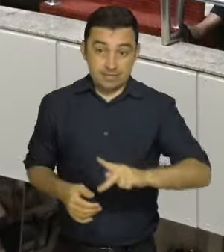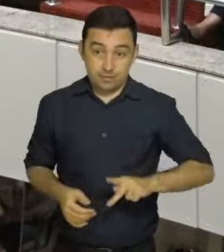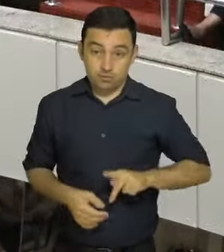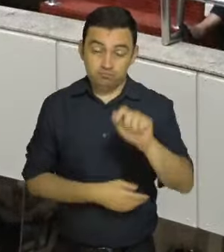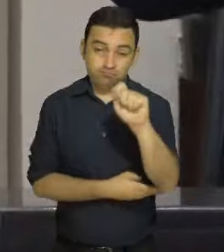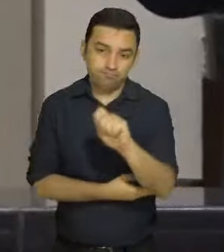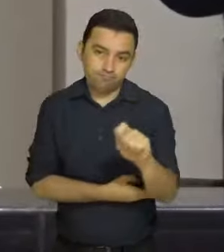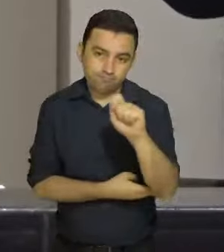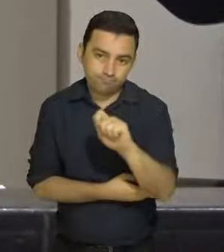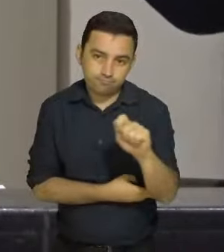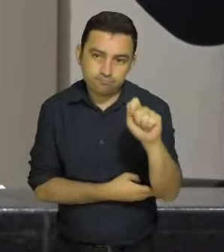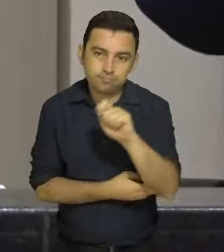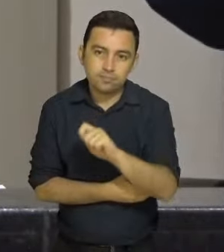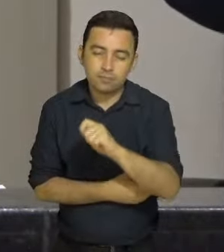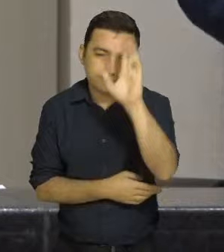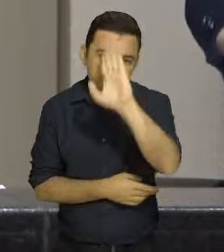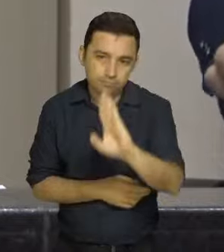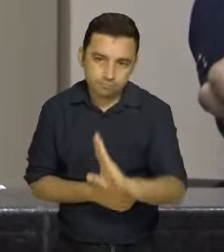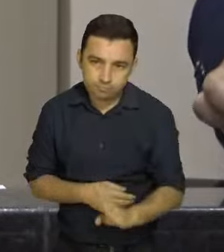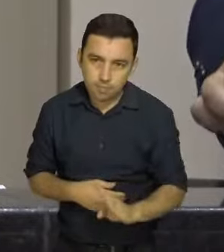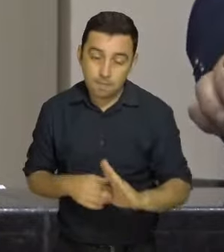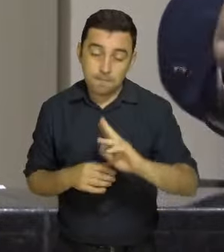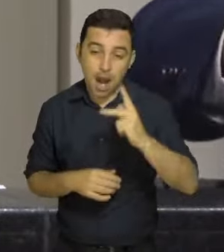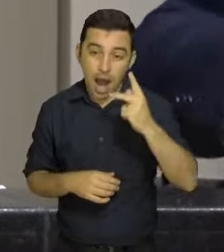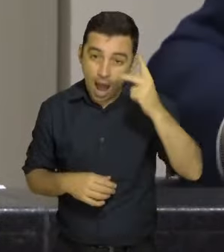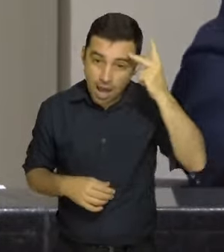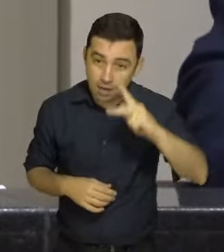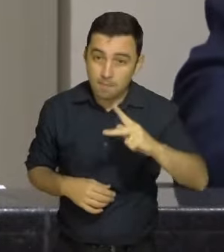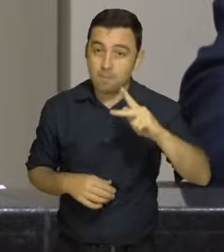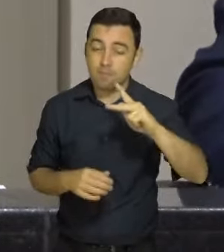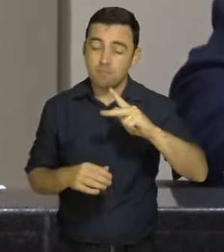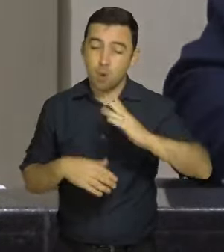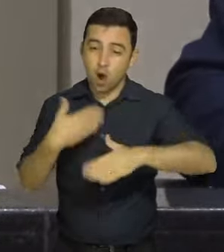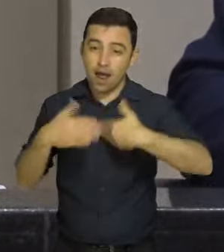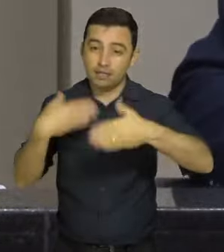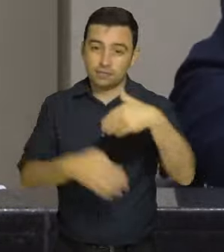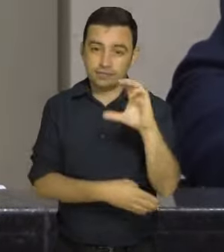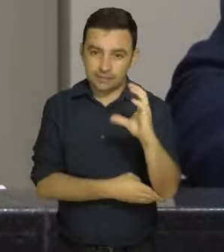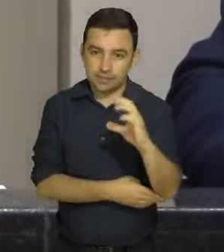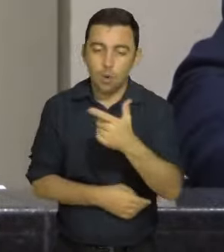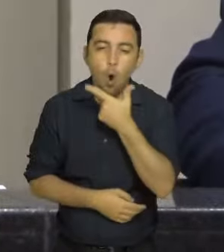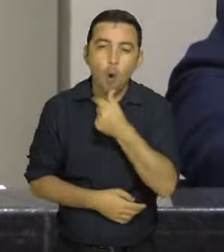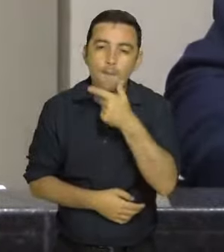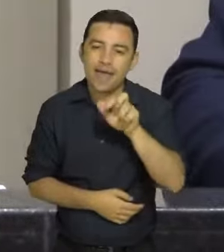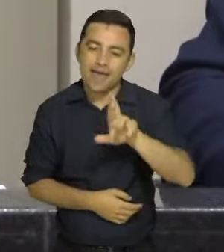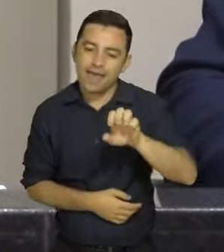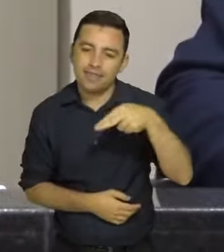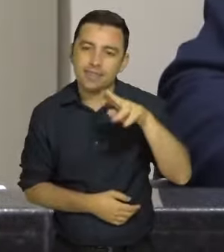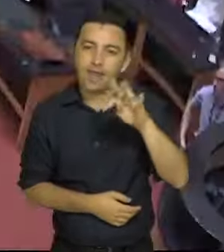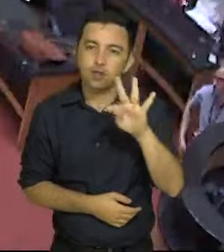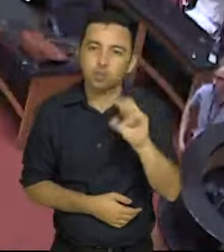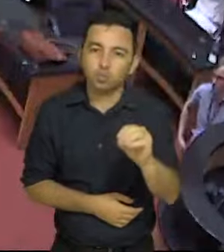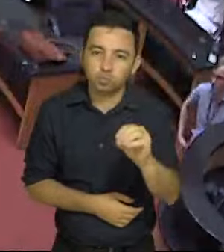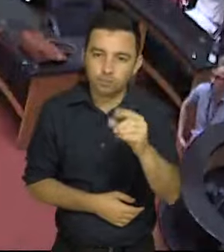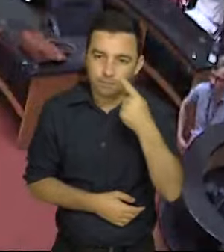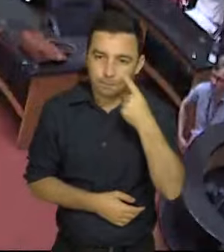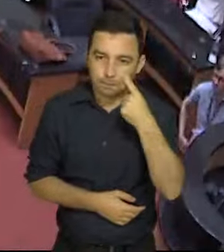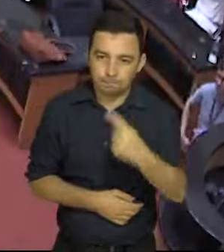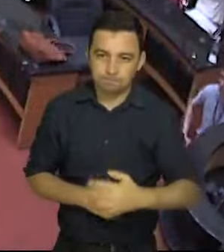Associação Brasileira para o Progresso na Ciência, o senhor Renato Janini Ribeiro.